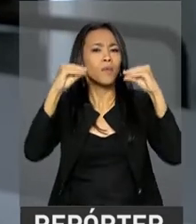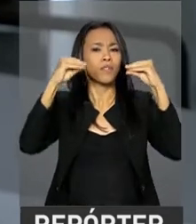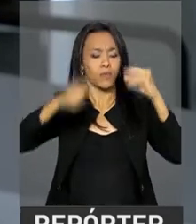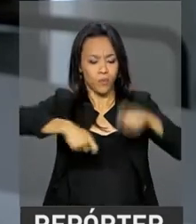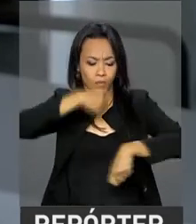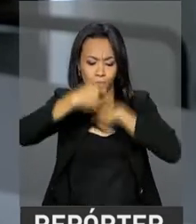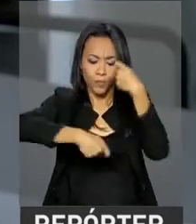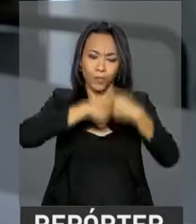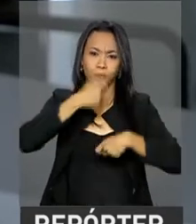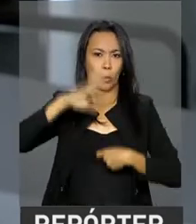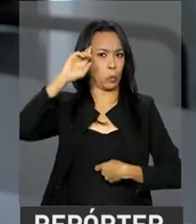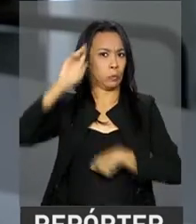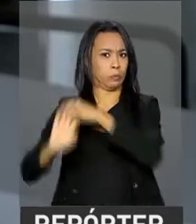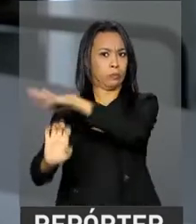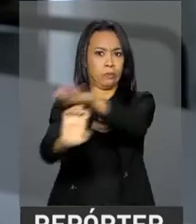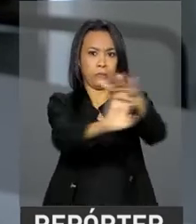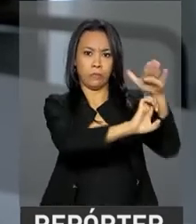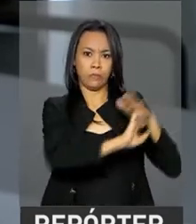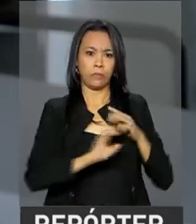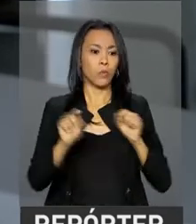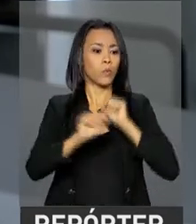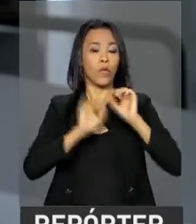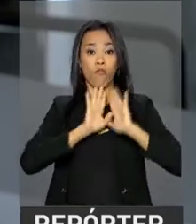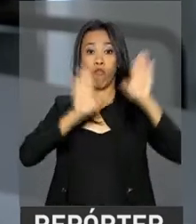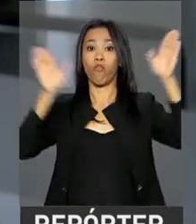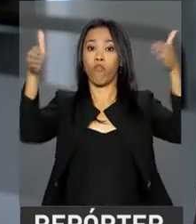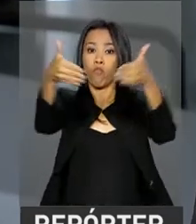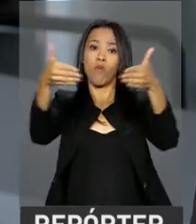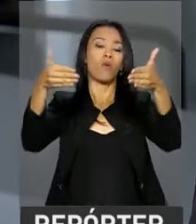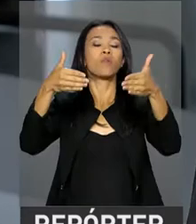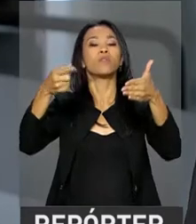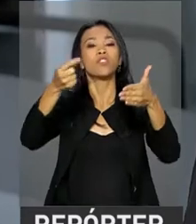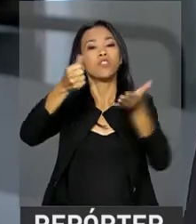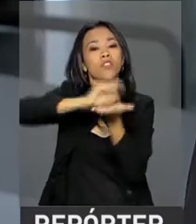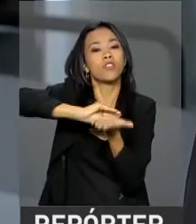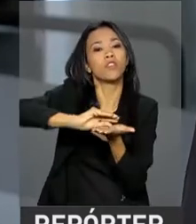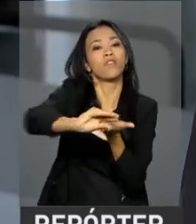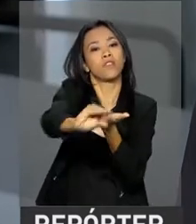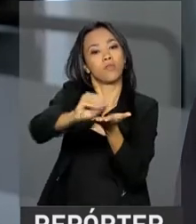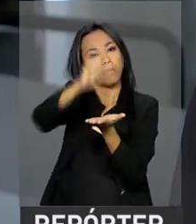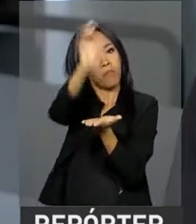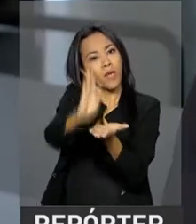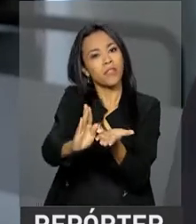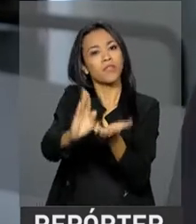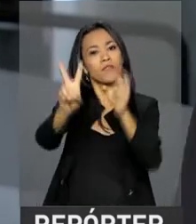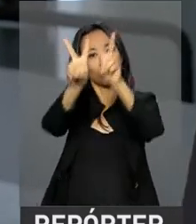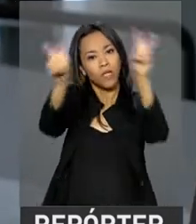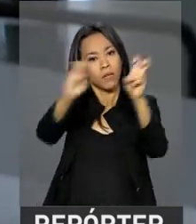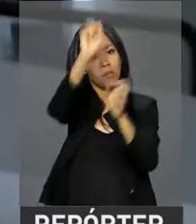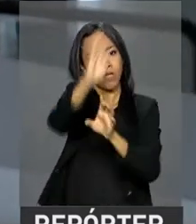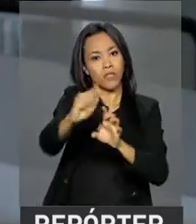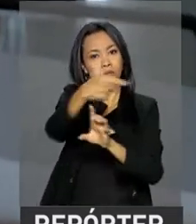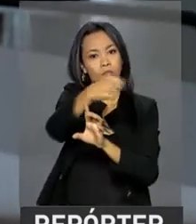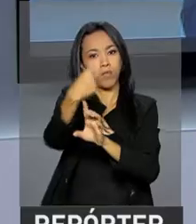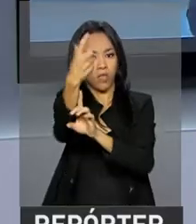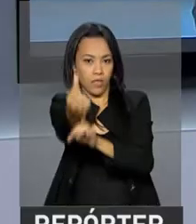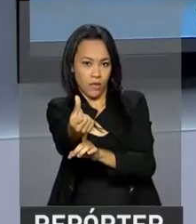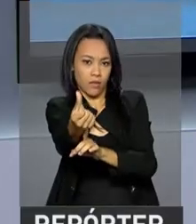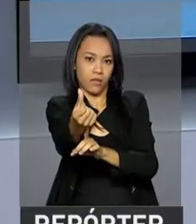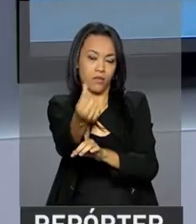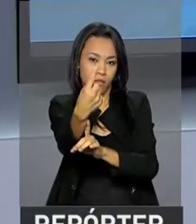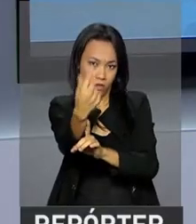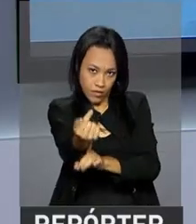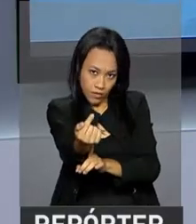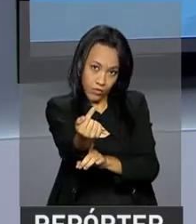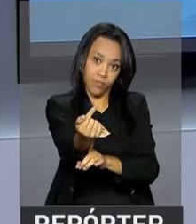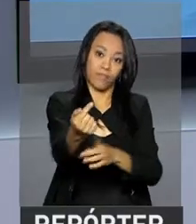com empresários do fórum de investimentos brasil 2017 volto com você e leandro só queimada